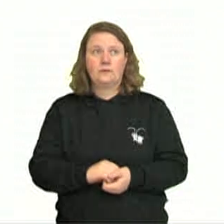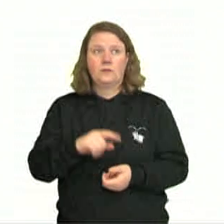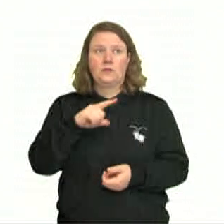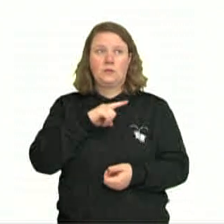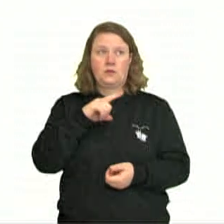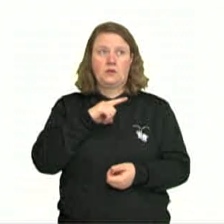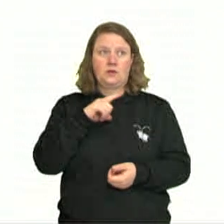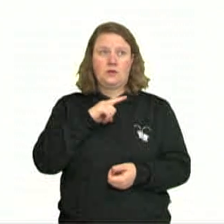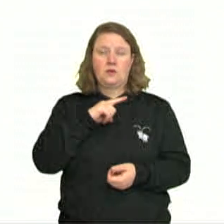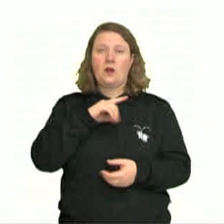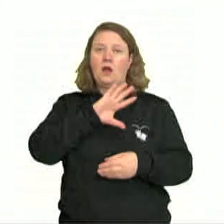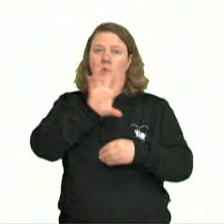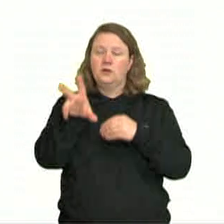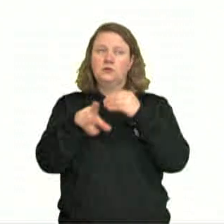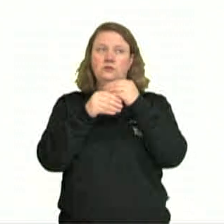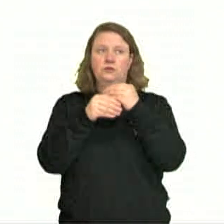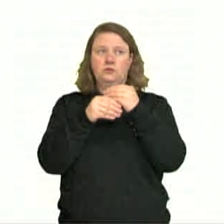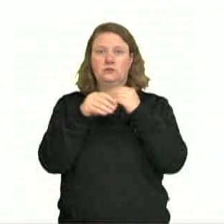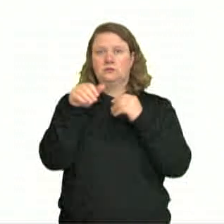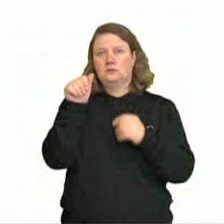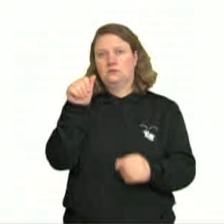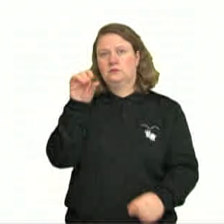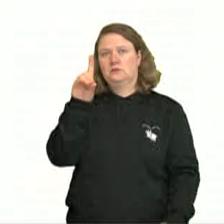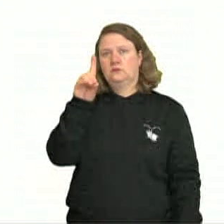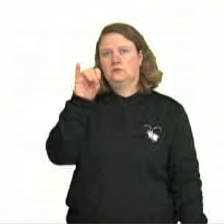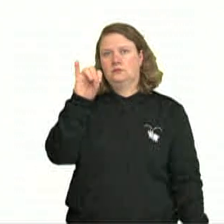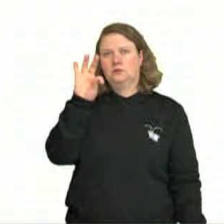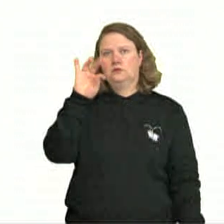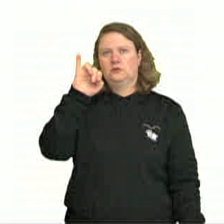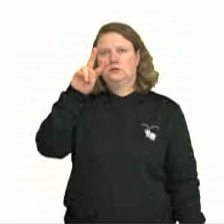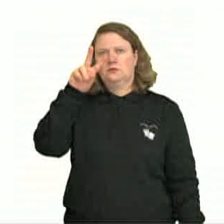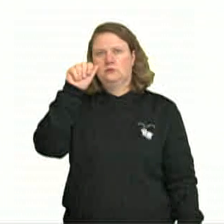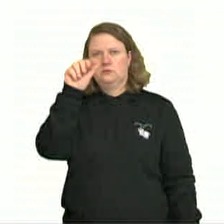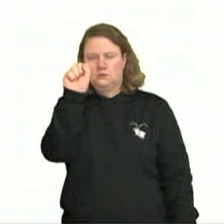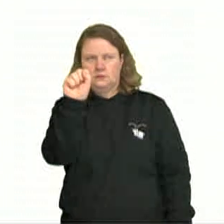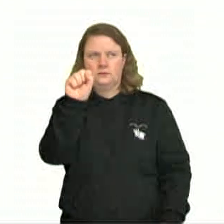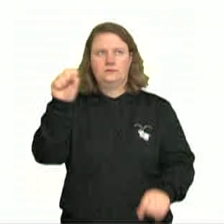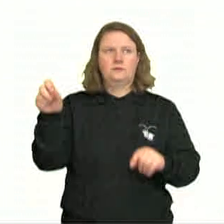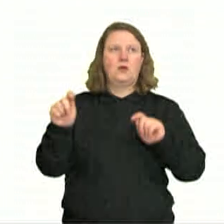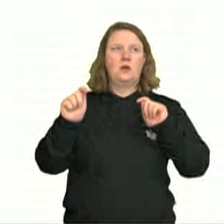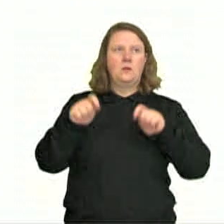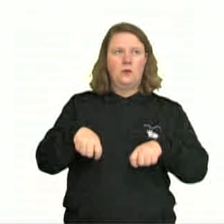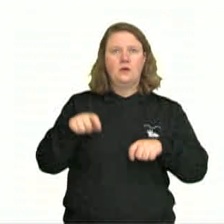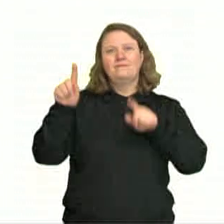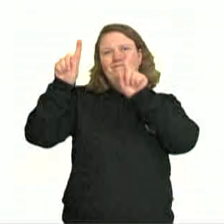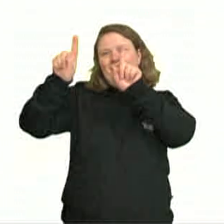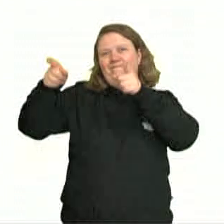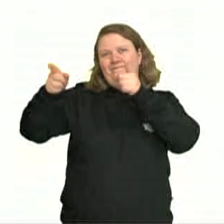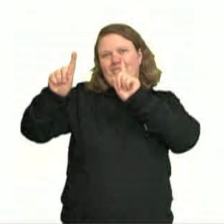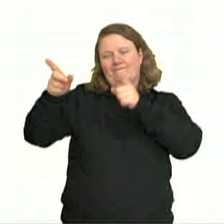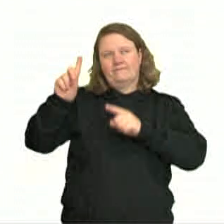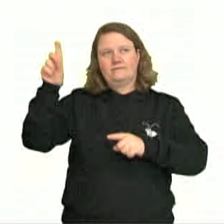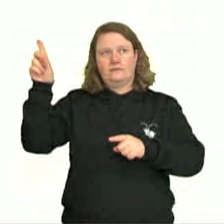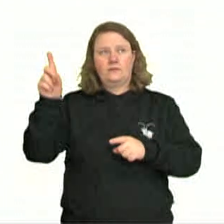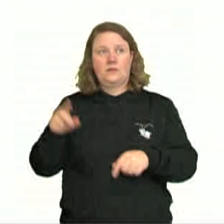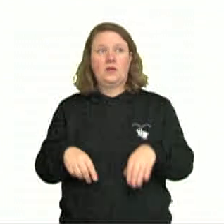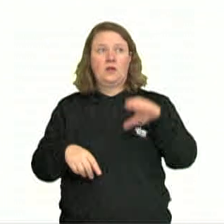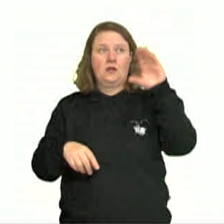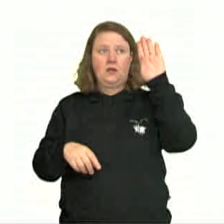conectivos podem ser aditivos, nós temos aqui uma sequência de exemplos, e, nem, mas também.